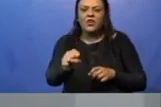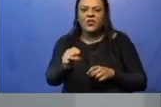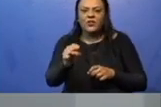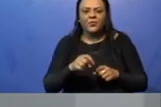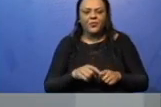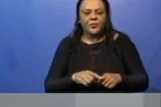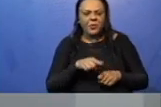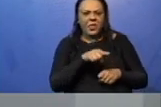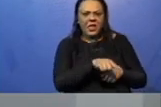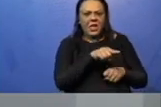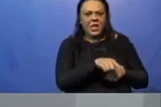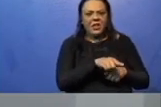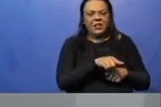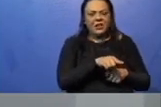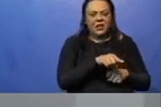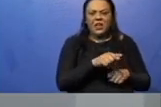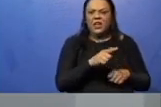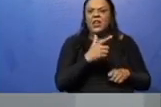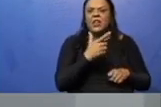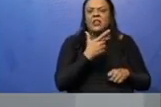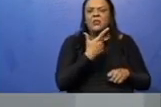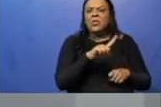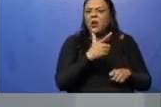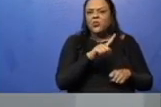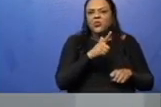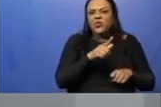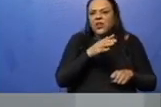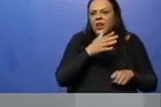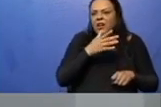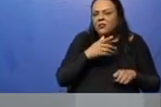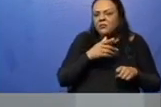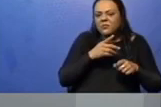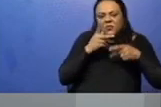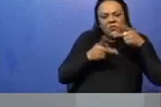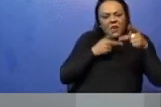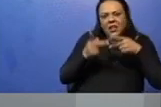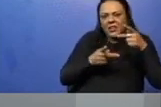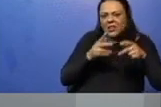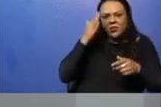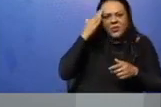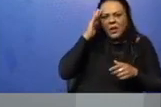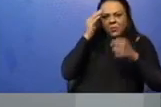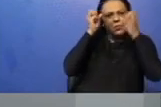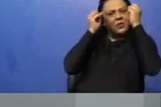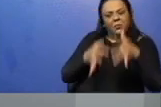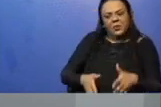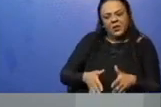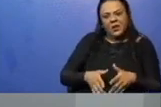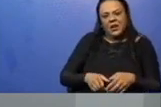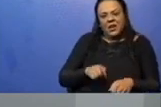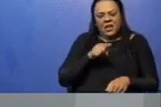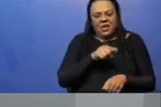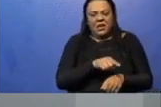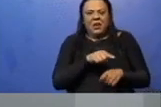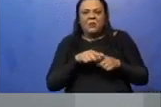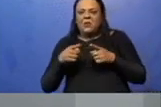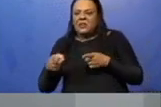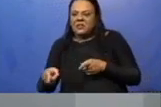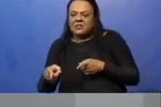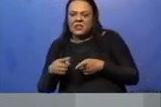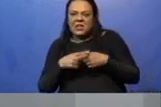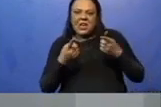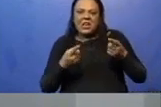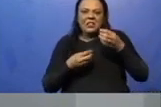do cordeiro na argumentação? De jeito nenhum. Né? Ele tentou incriminar o cordeiro de todas as formas. No final, ele desistiu, falou que precisava de um